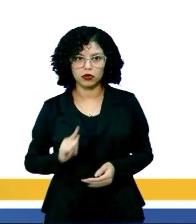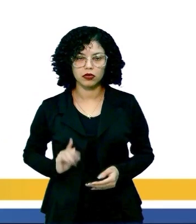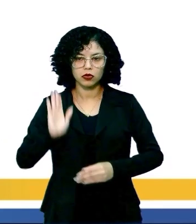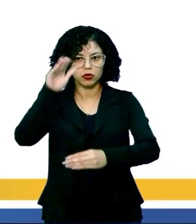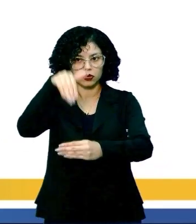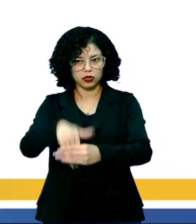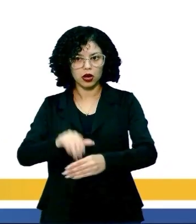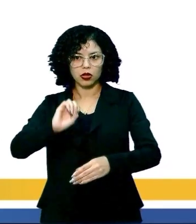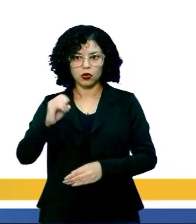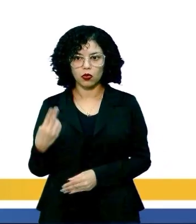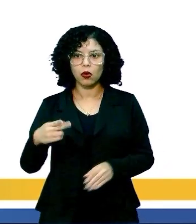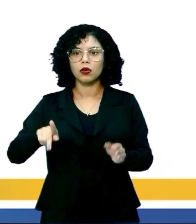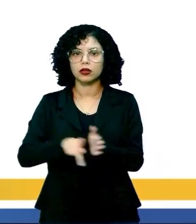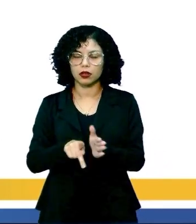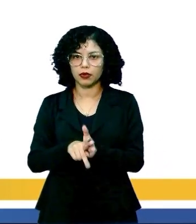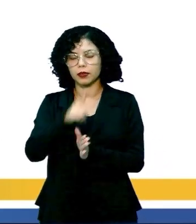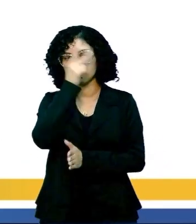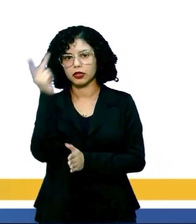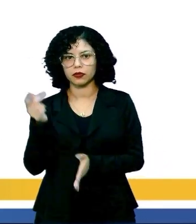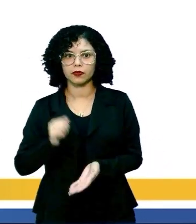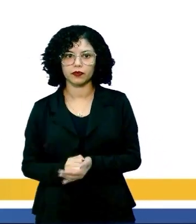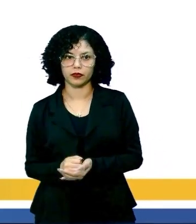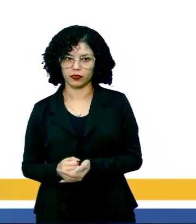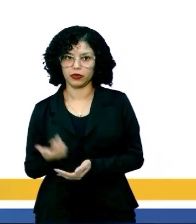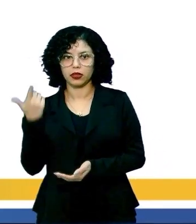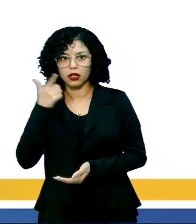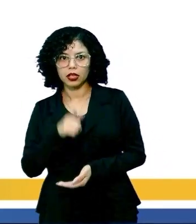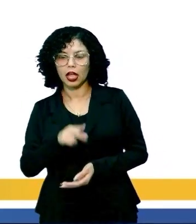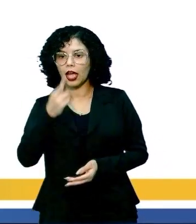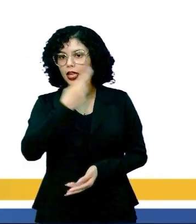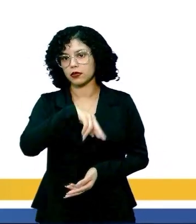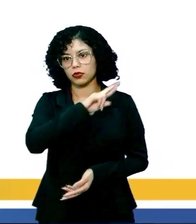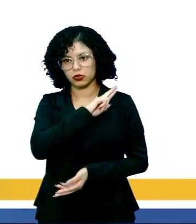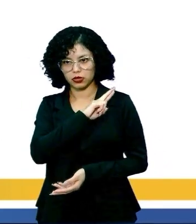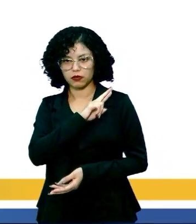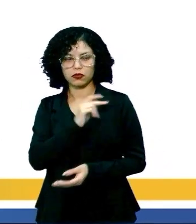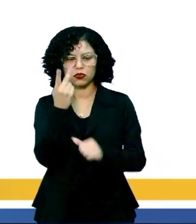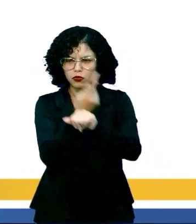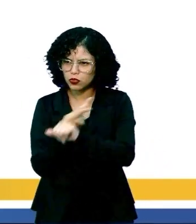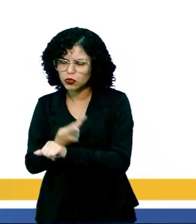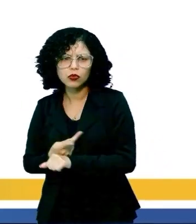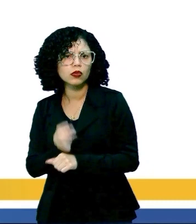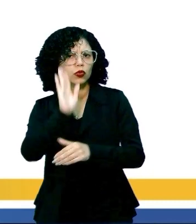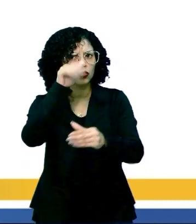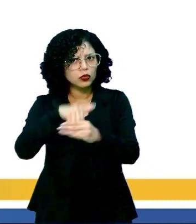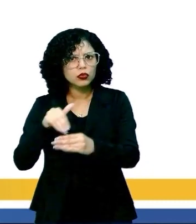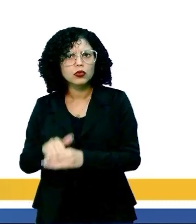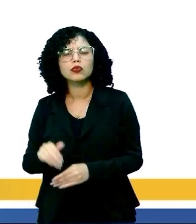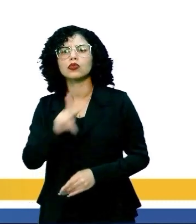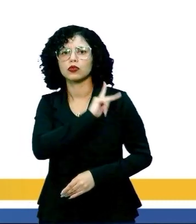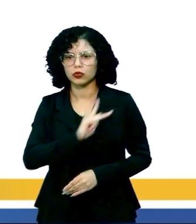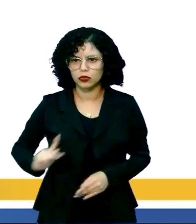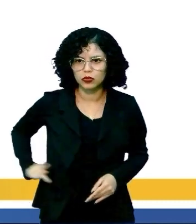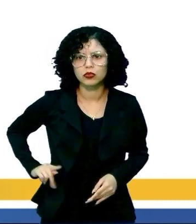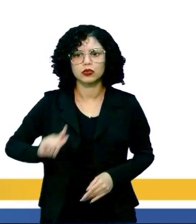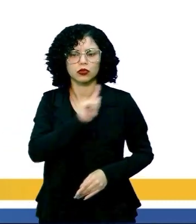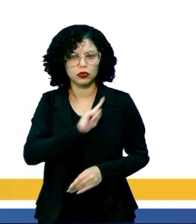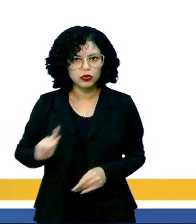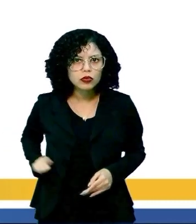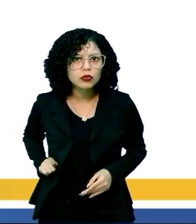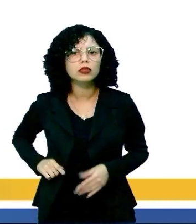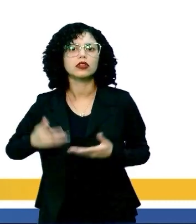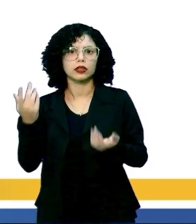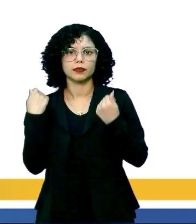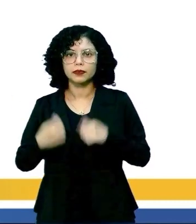coronel, ele é responsável por captar os votos locais para os governadores ou para os presidentes. Além